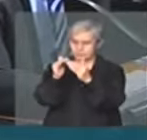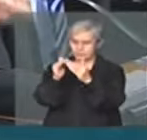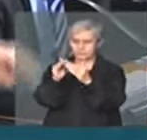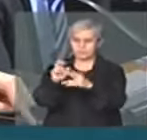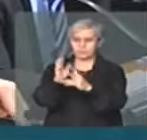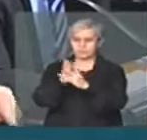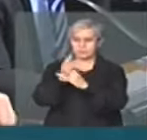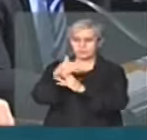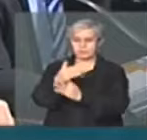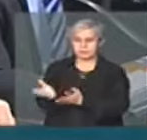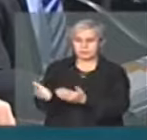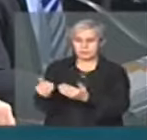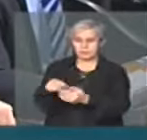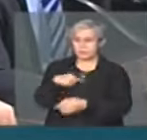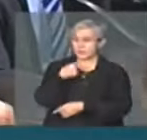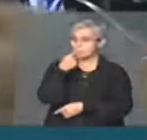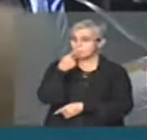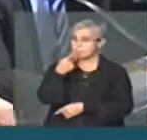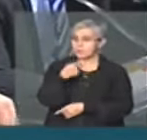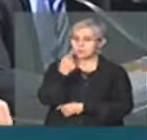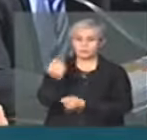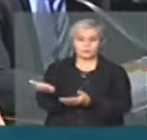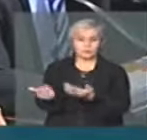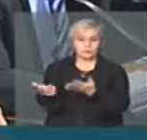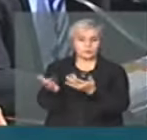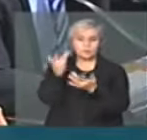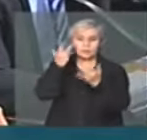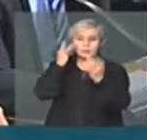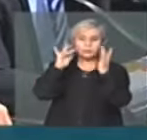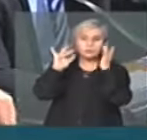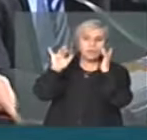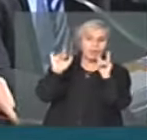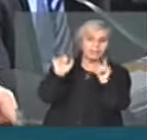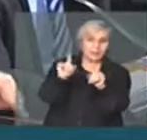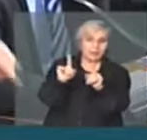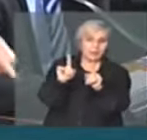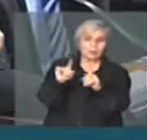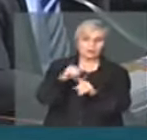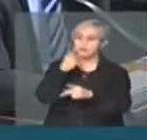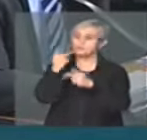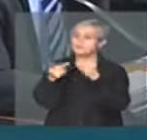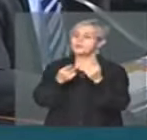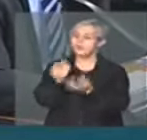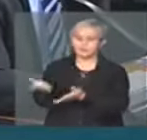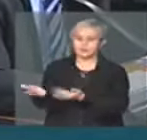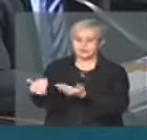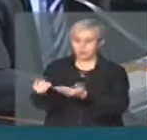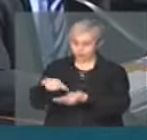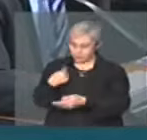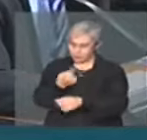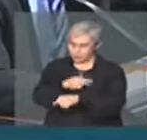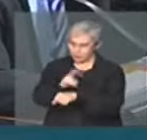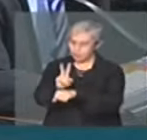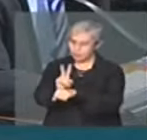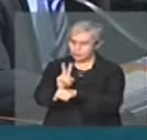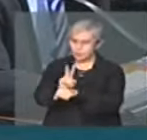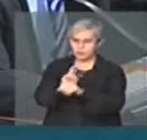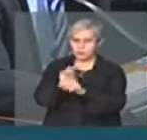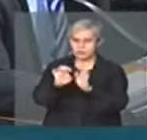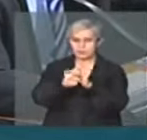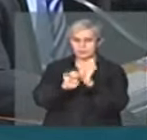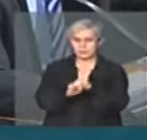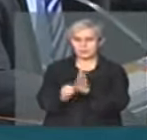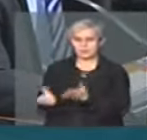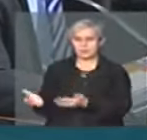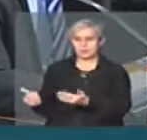não estamos falando de jovens que não sabem o que estão fazendo. Nós estamos falando de jovens que nós mesmos defendemos o Estatuto da